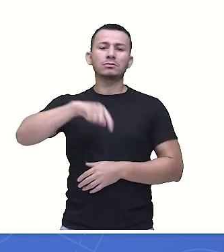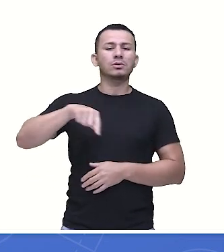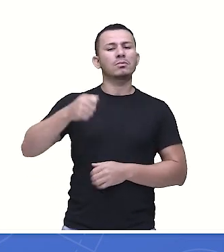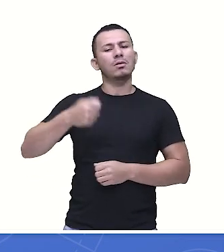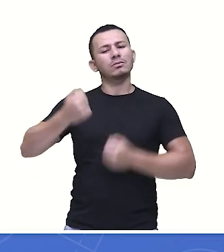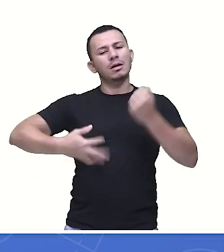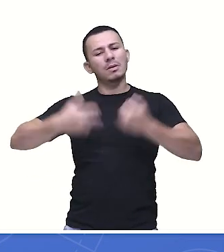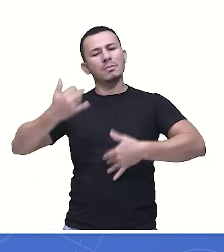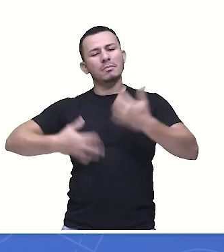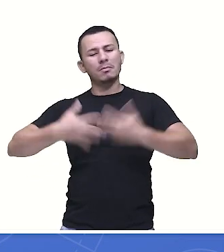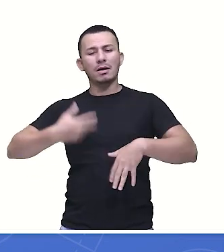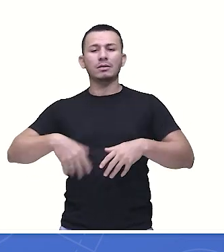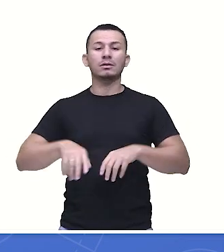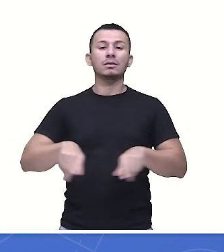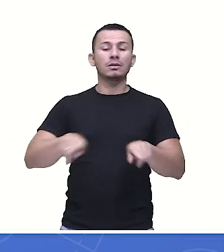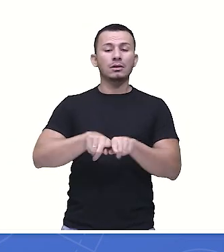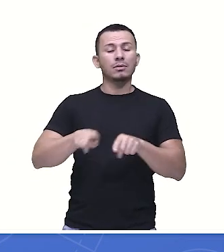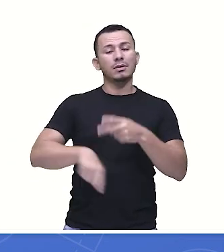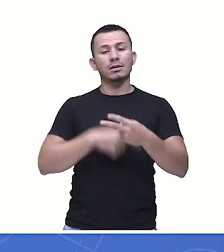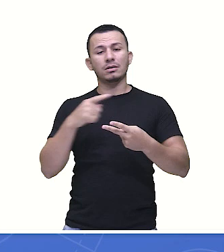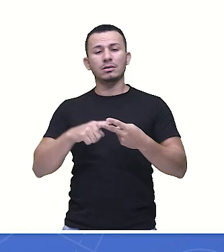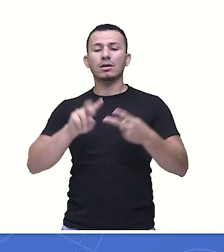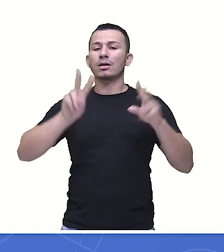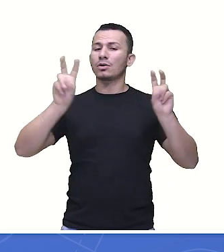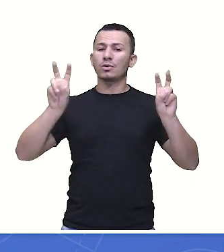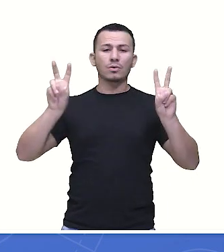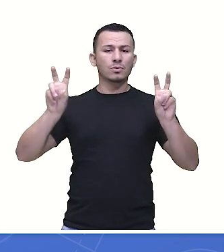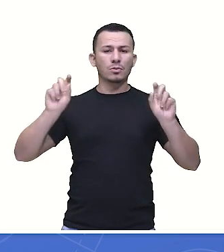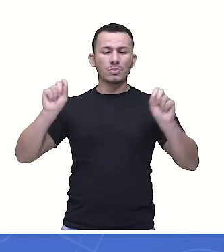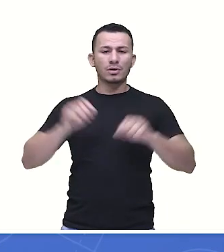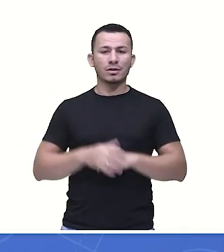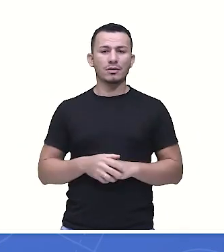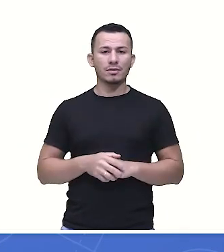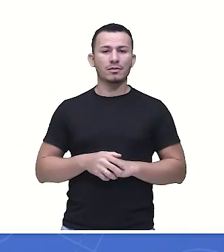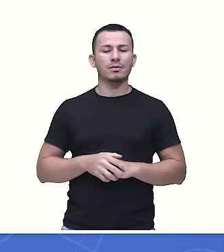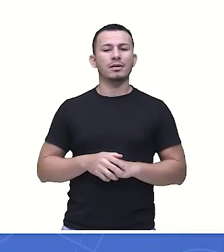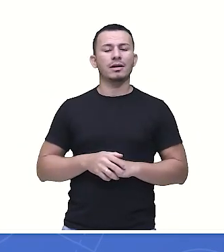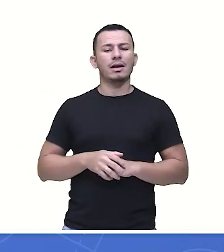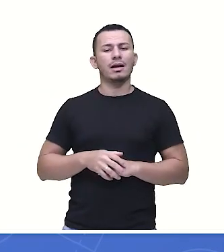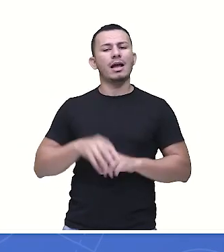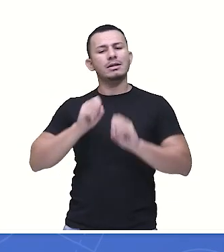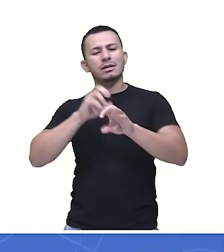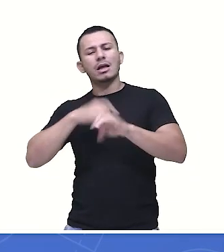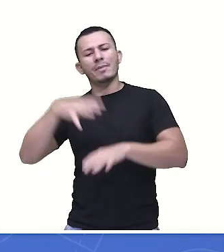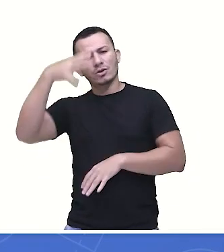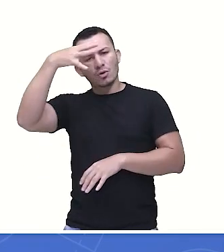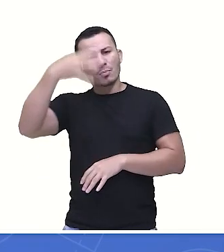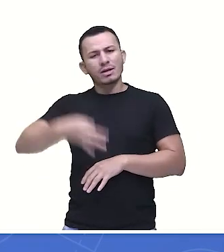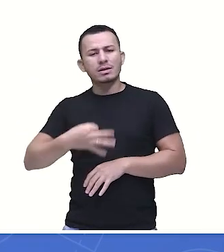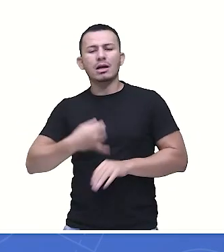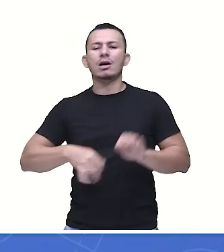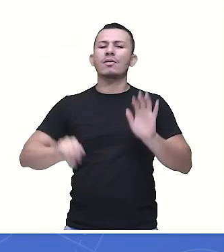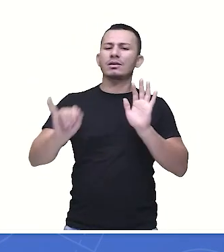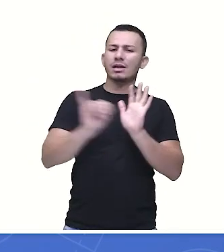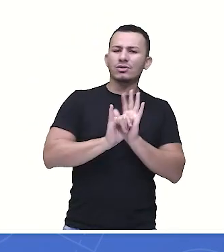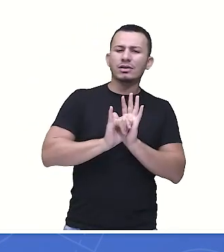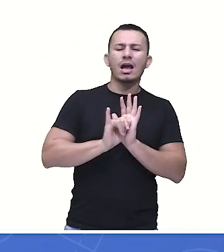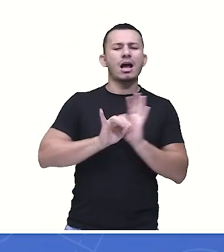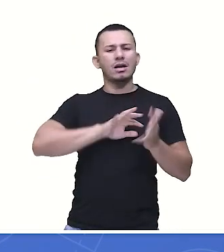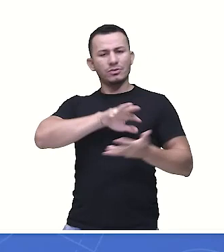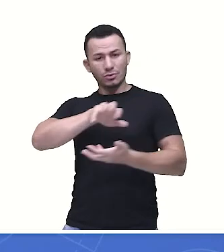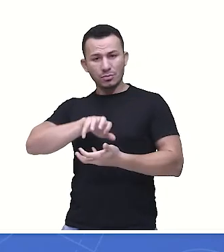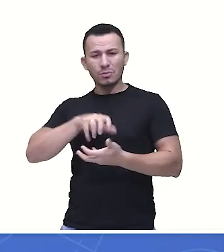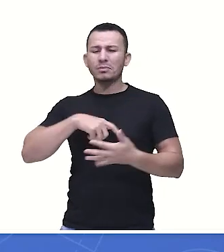você poderia descrever também sobre a questão de ensinar a compreensão, questão da identidade terrenal e vários